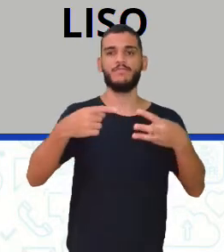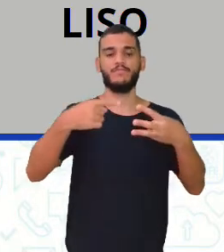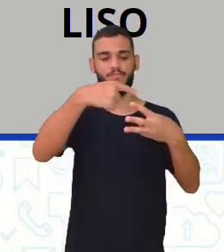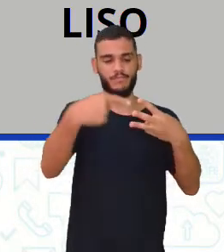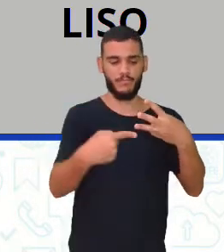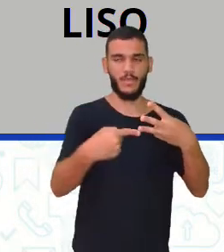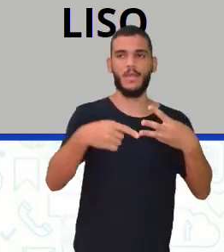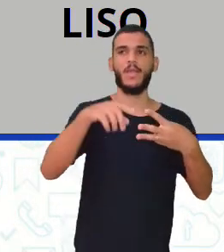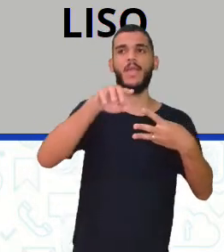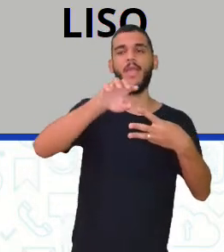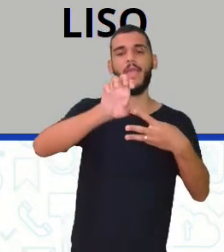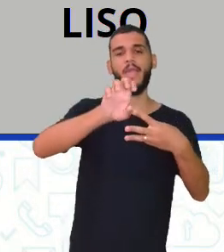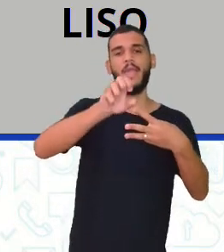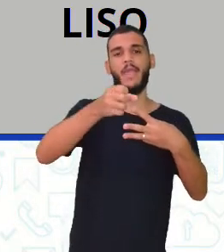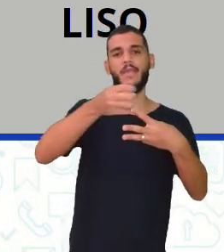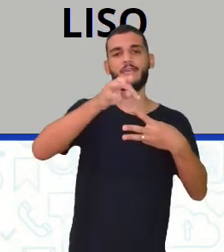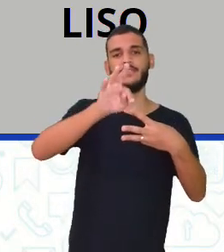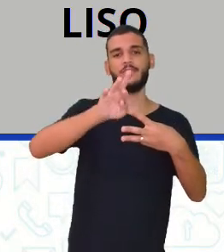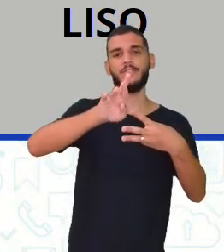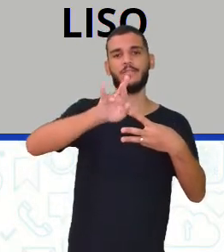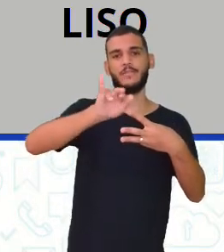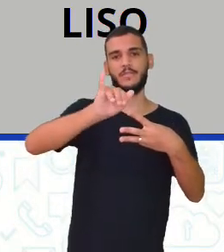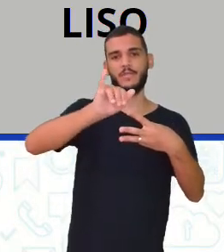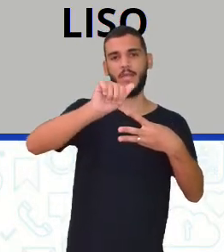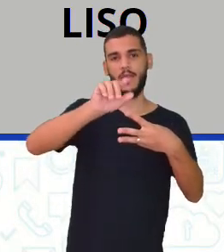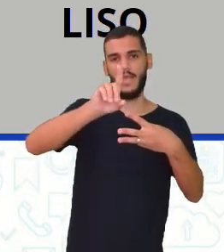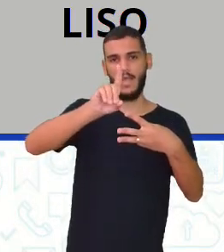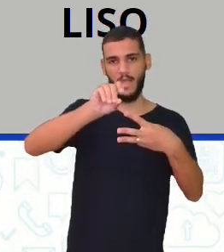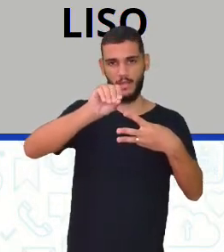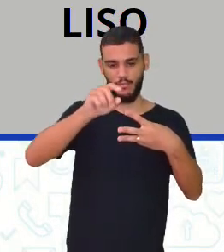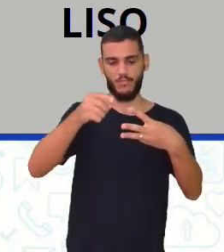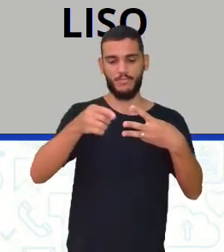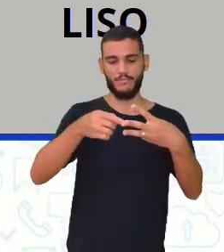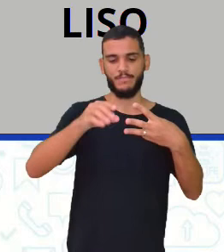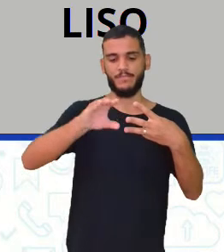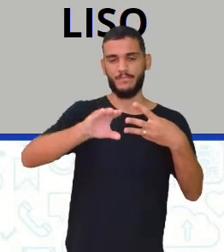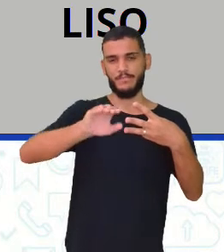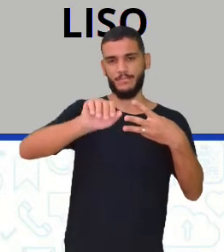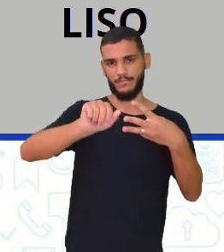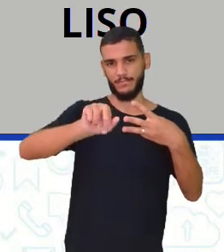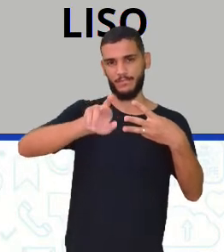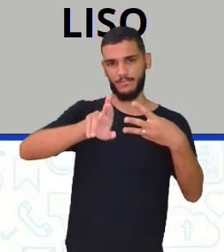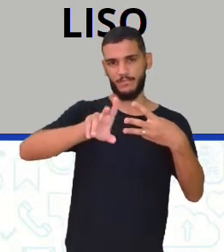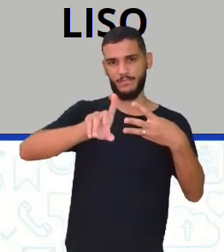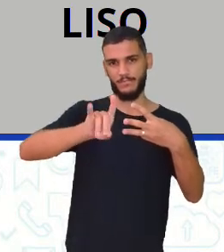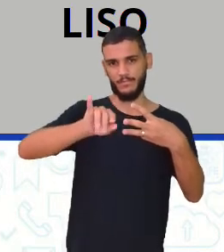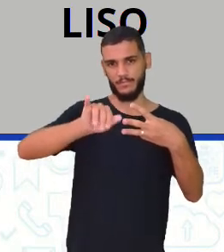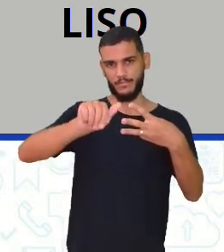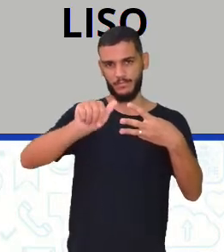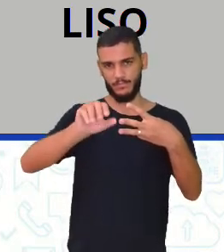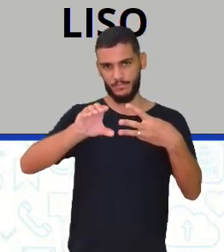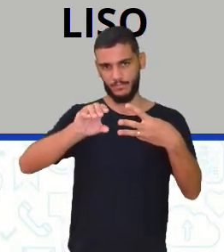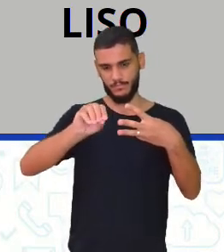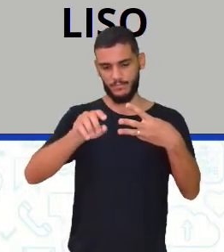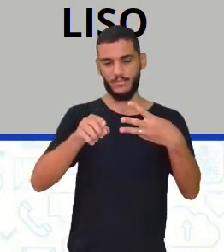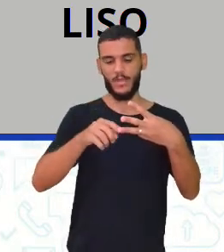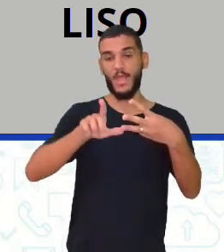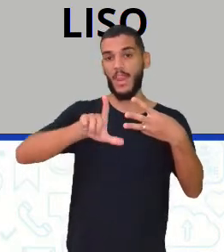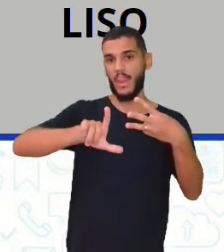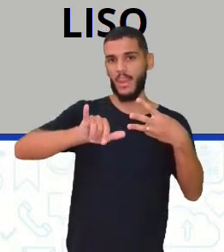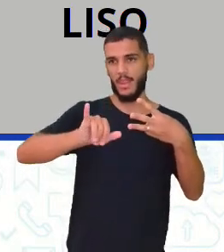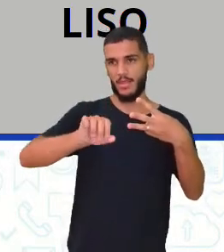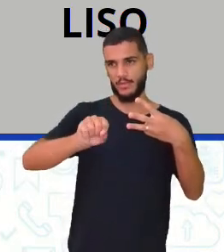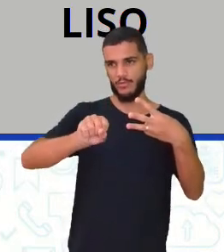estriado, o cardíaco e o liso. Eu trouxe essas imagens que eu acredito que dá para vocês prestarem bastante atenção